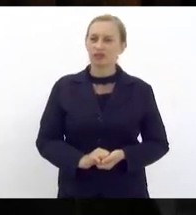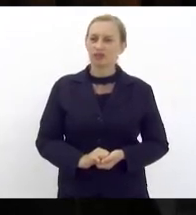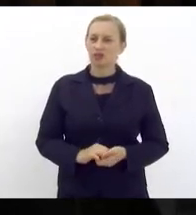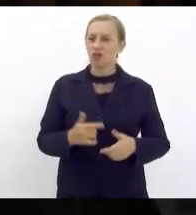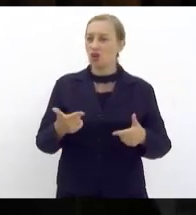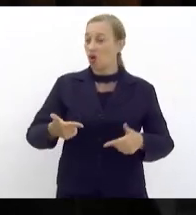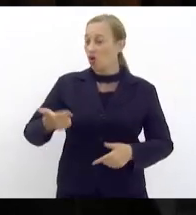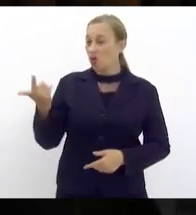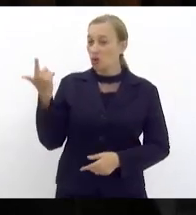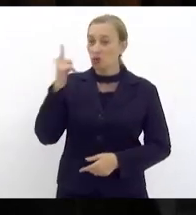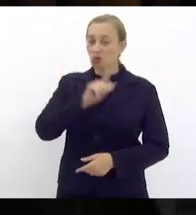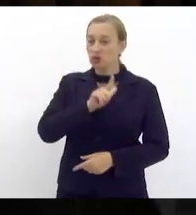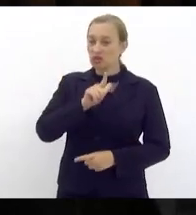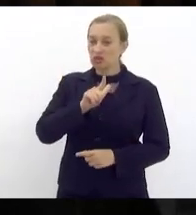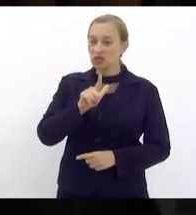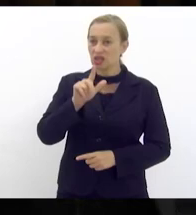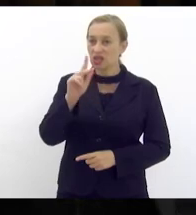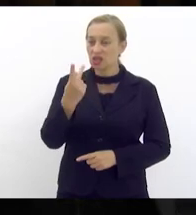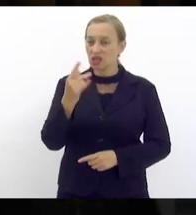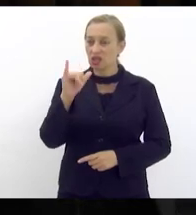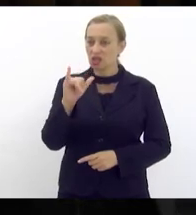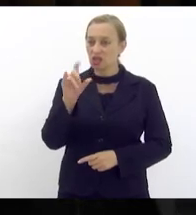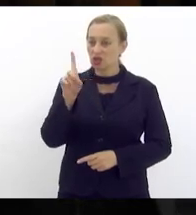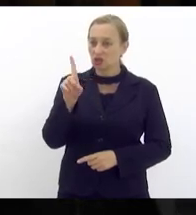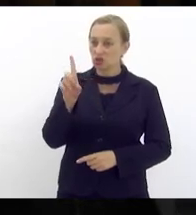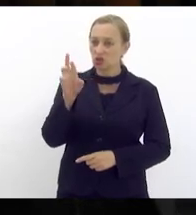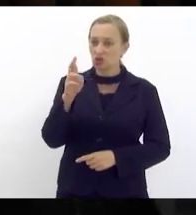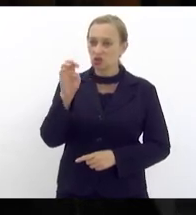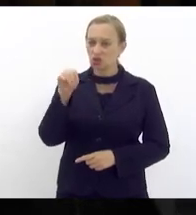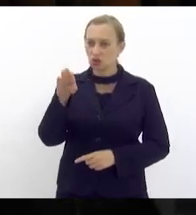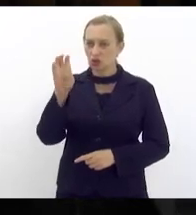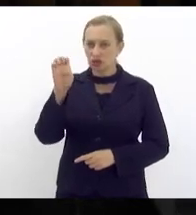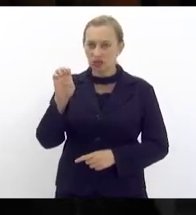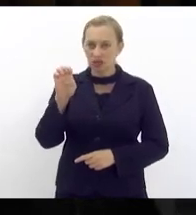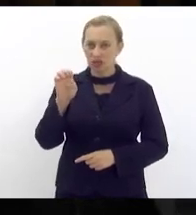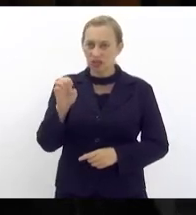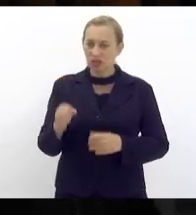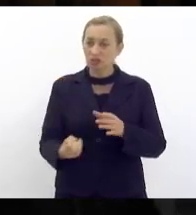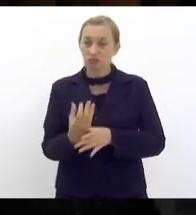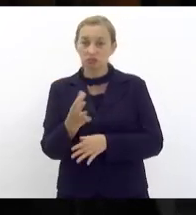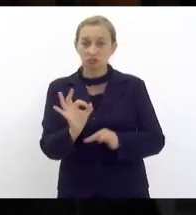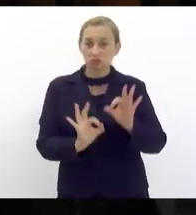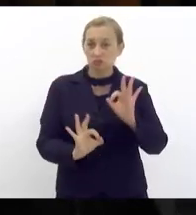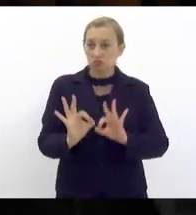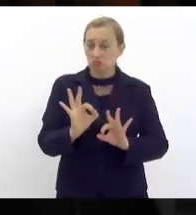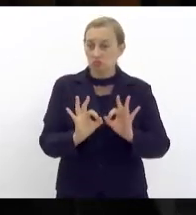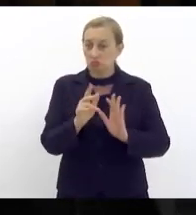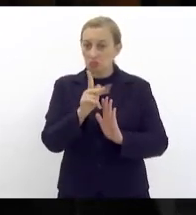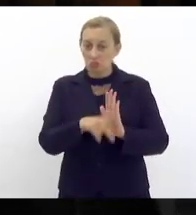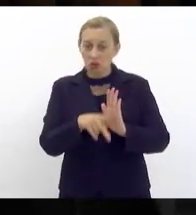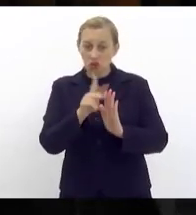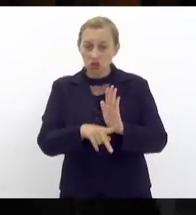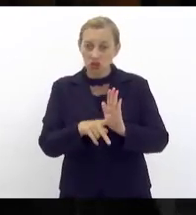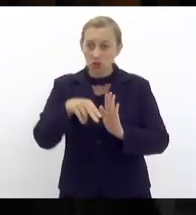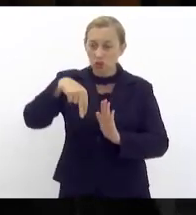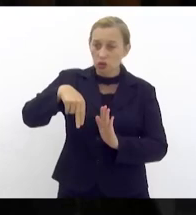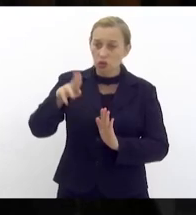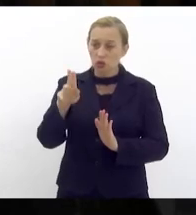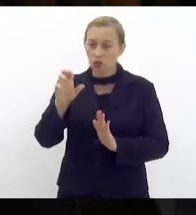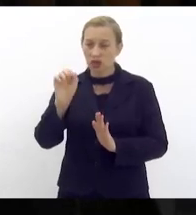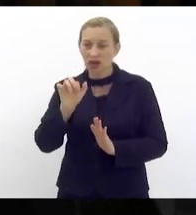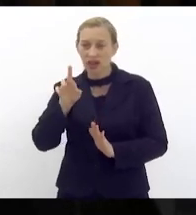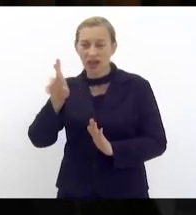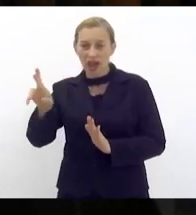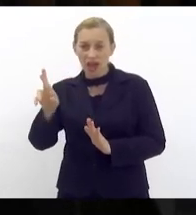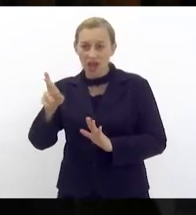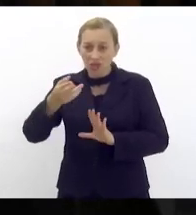um drone que lançou um projeto Nuclear no fundo